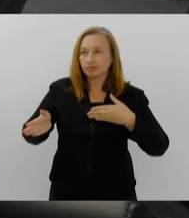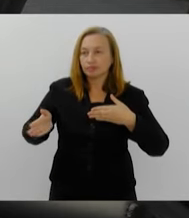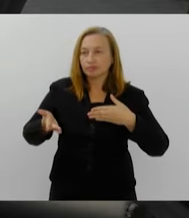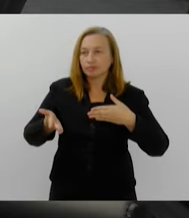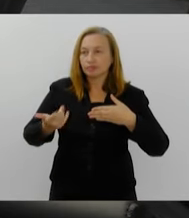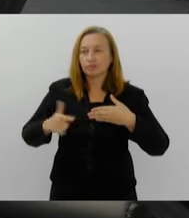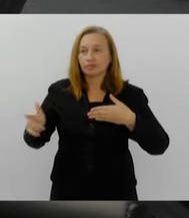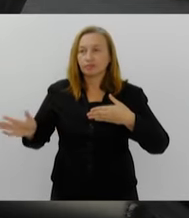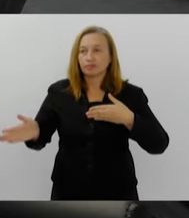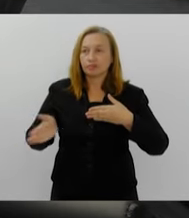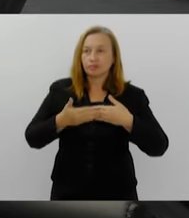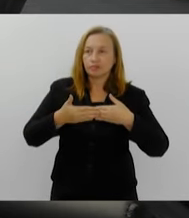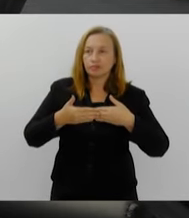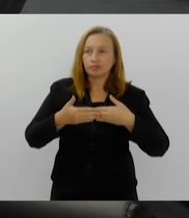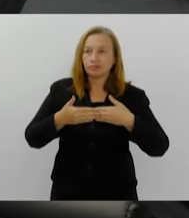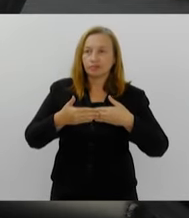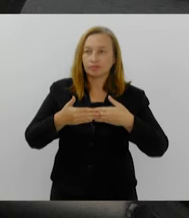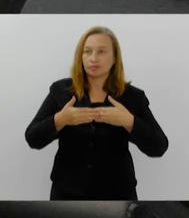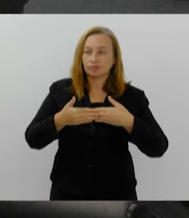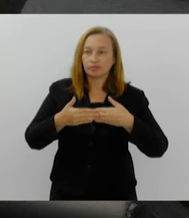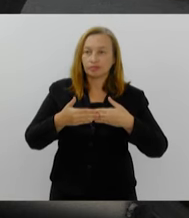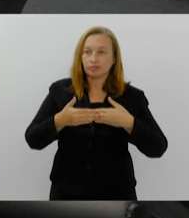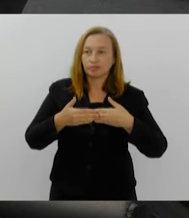Não havendo quem queira discutir.